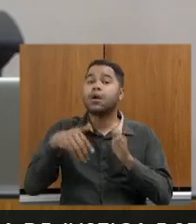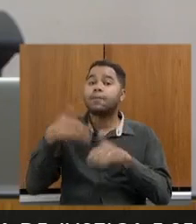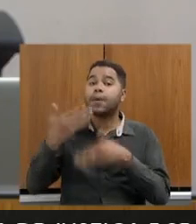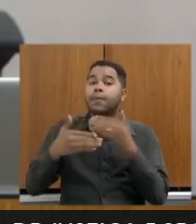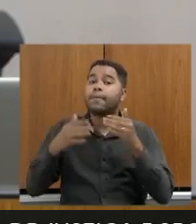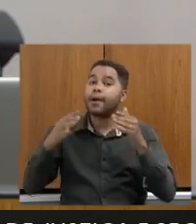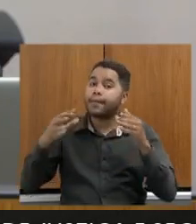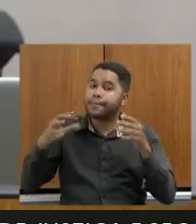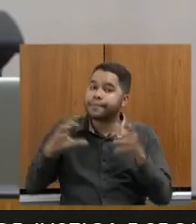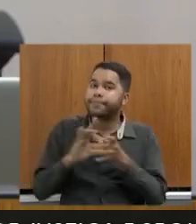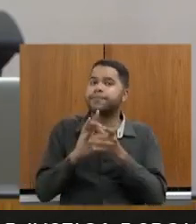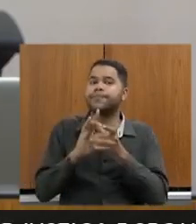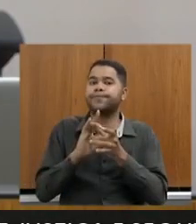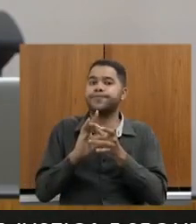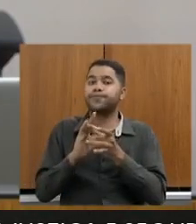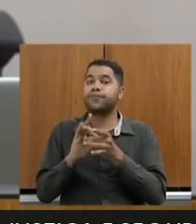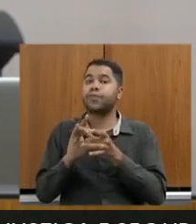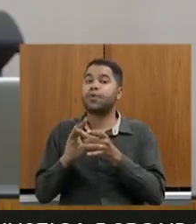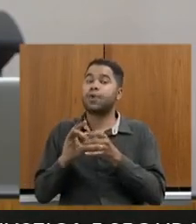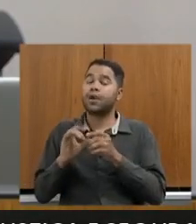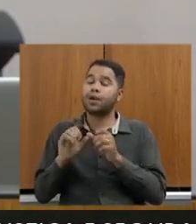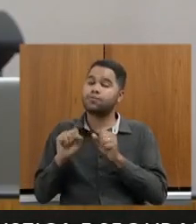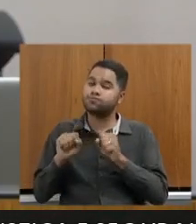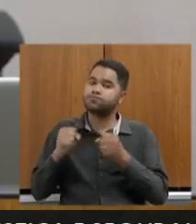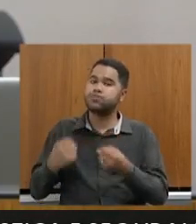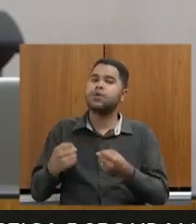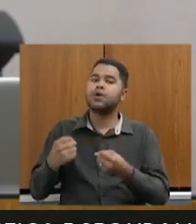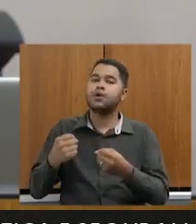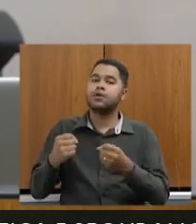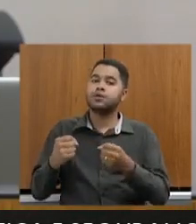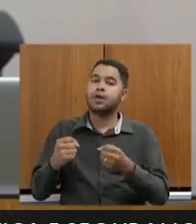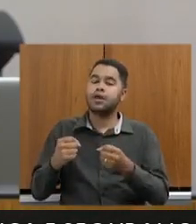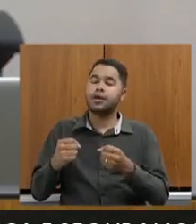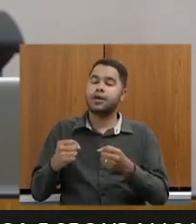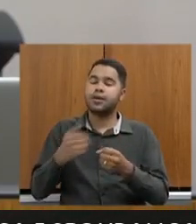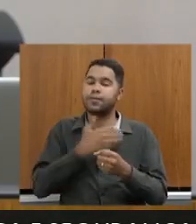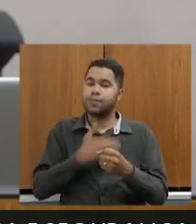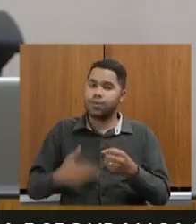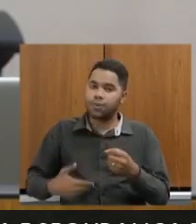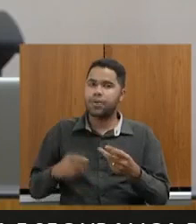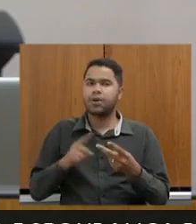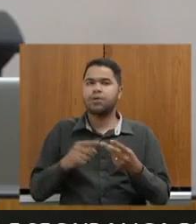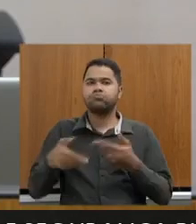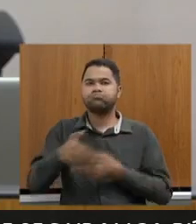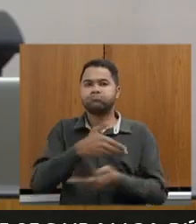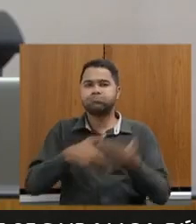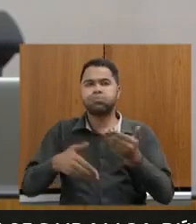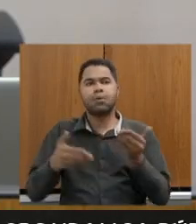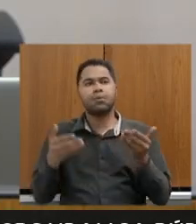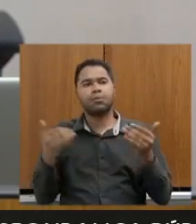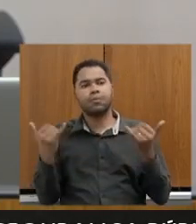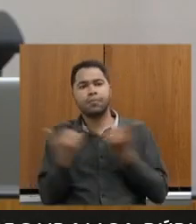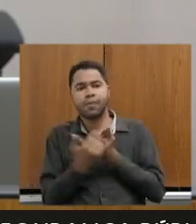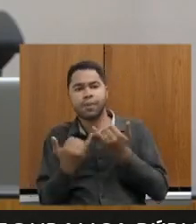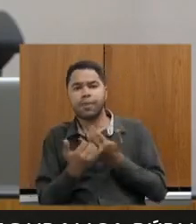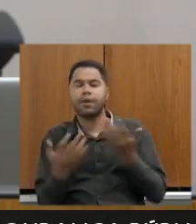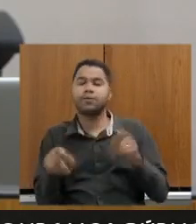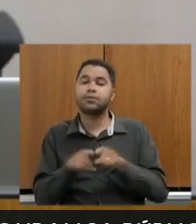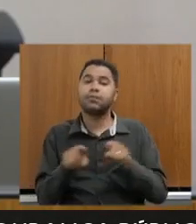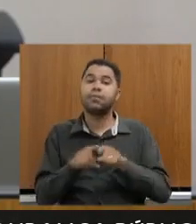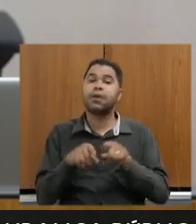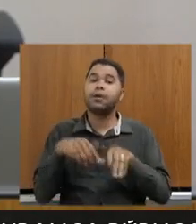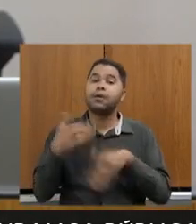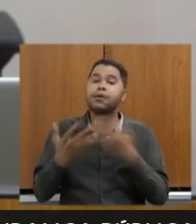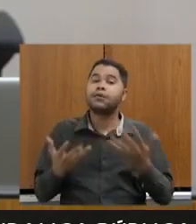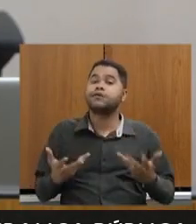da Integração das forças de Segurança Pública planejamento e inteligência operações conjuntas trocas de informações com vistas ao aprimoramento